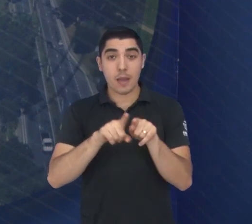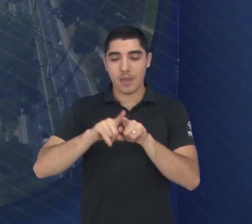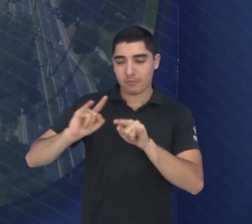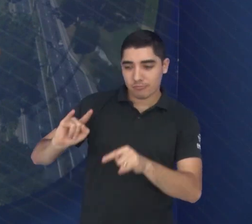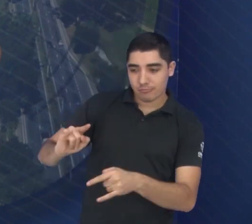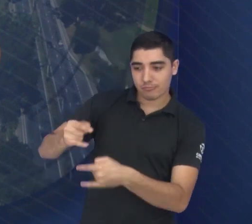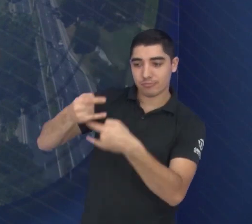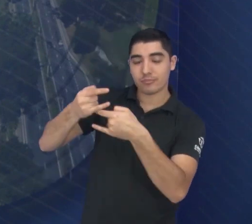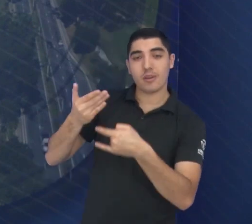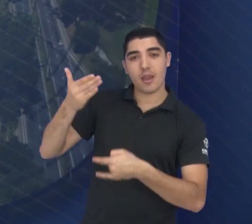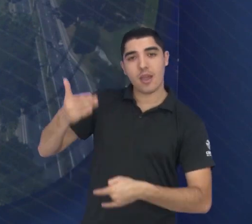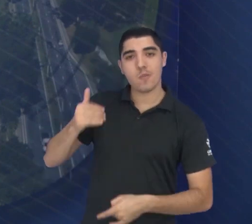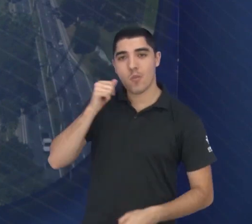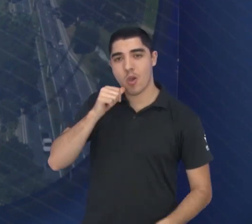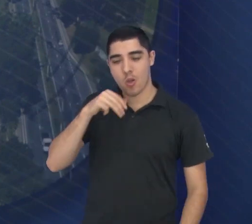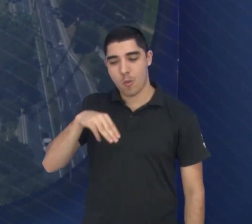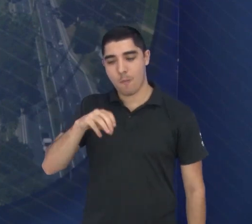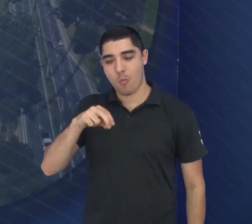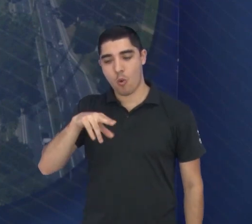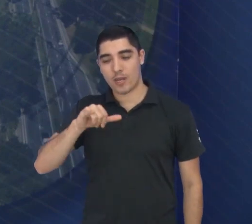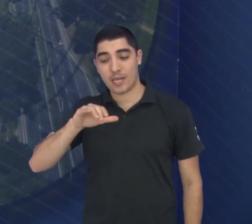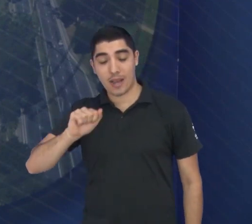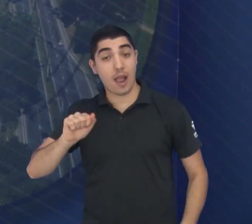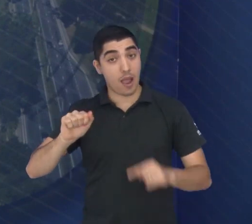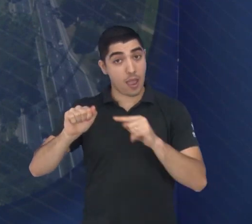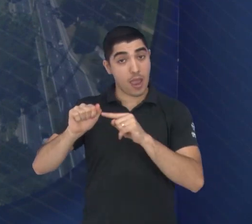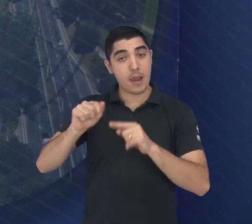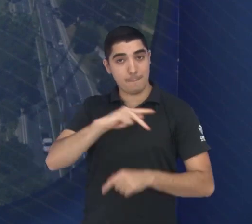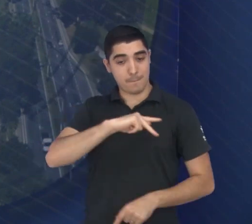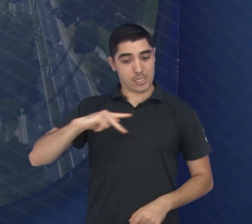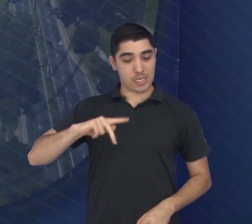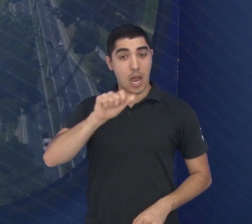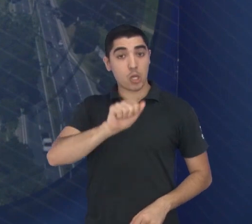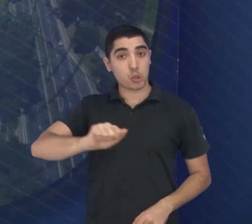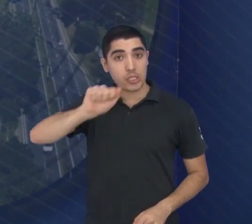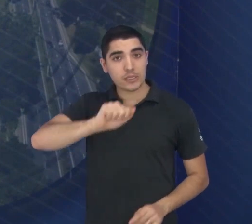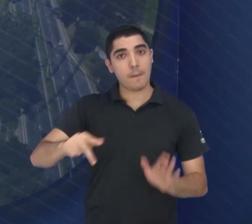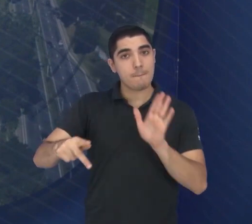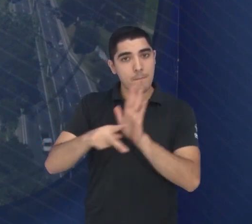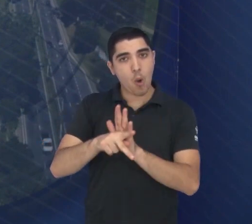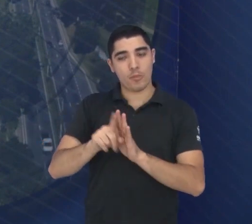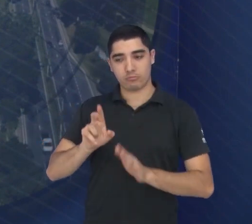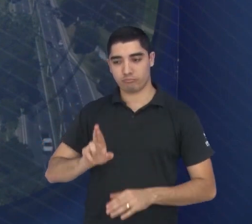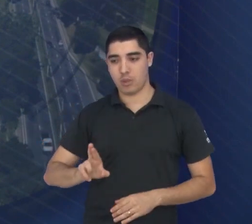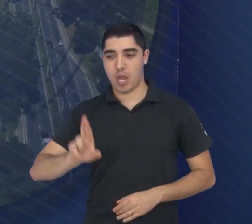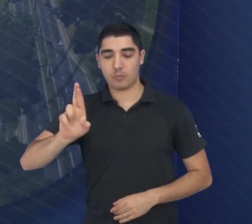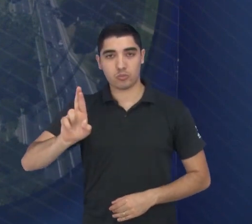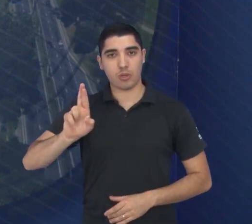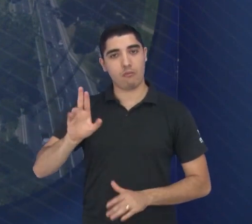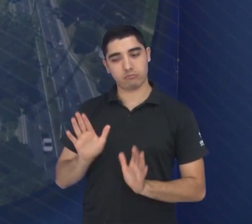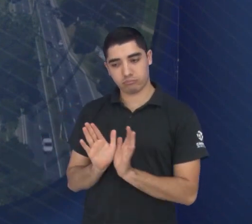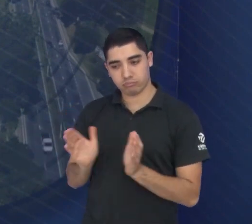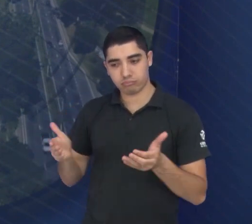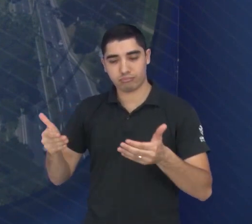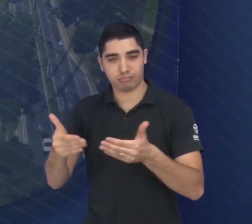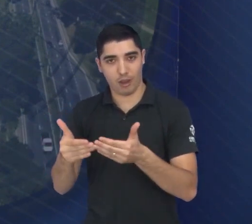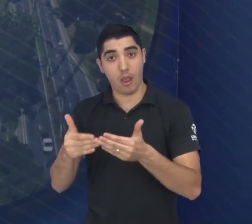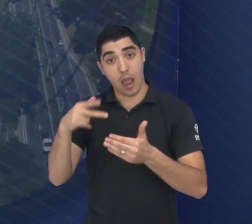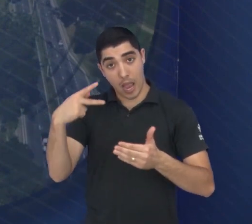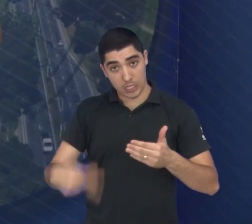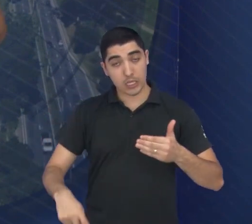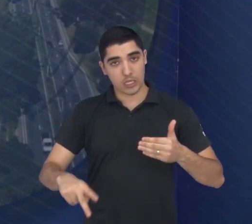remota com a Mônica Olmo, que é presidente da Associação de Síndicos aqui do Vale do Paraíba e também do Litoral